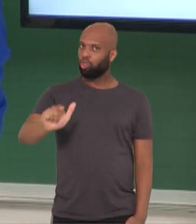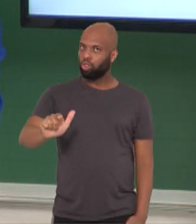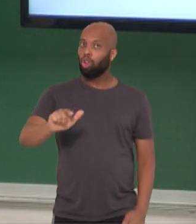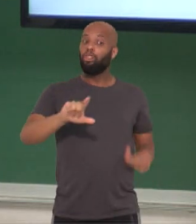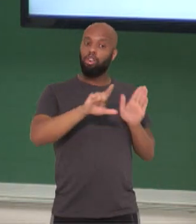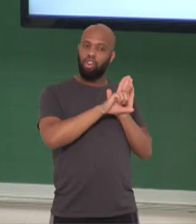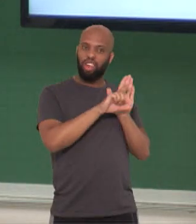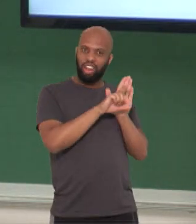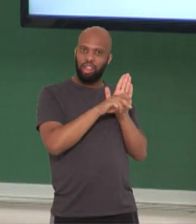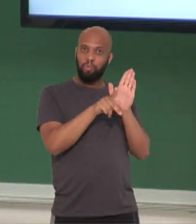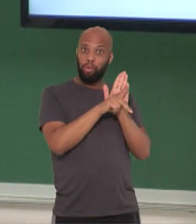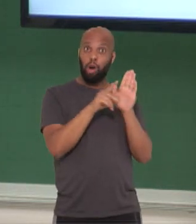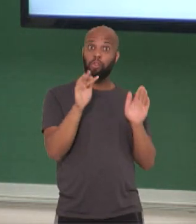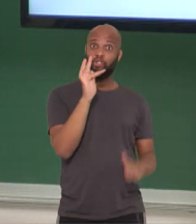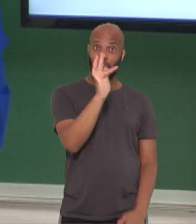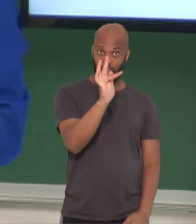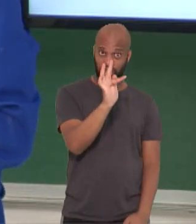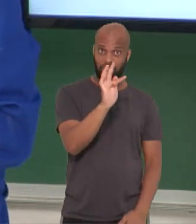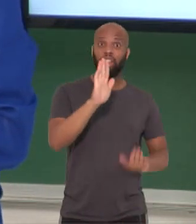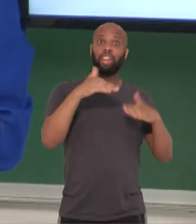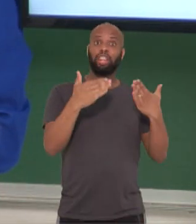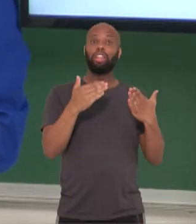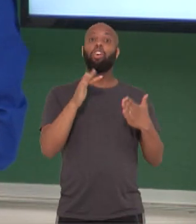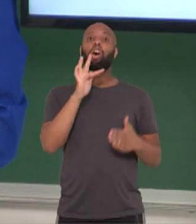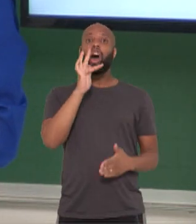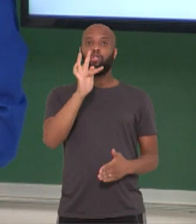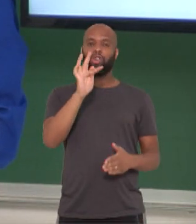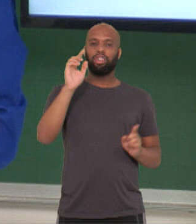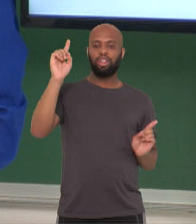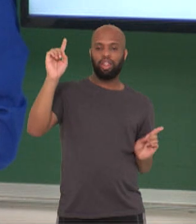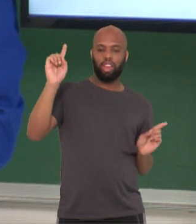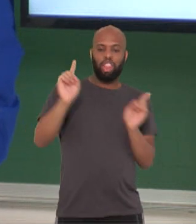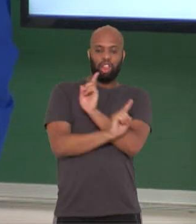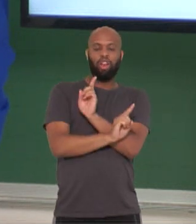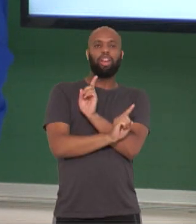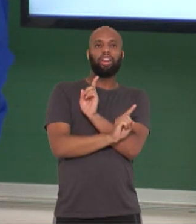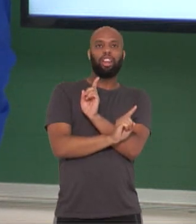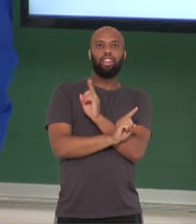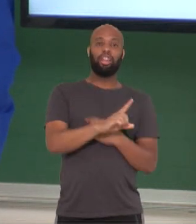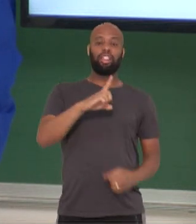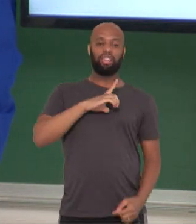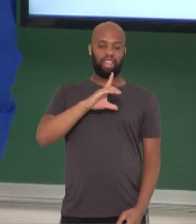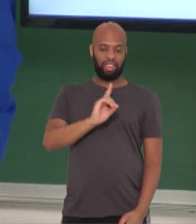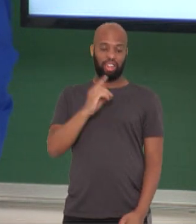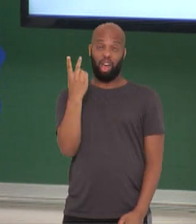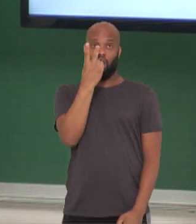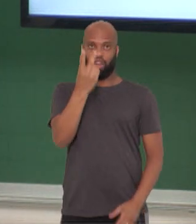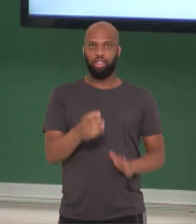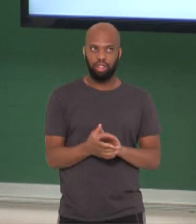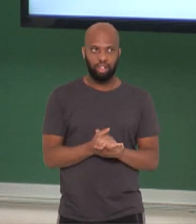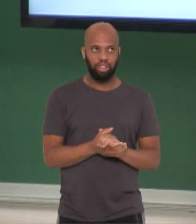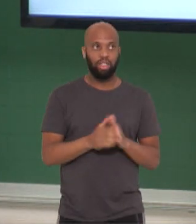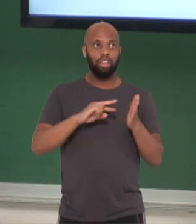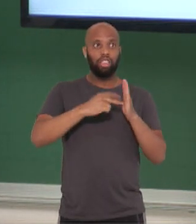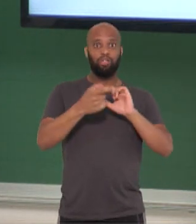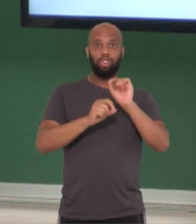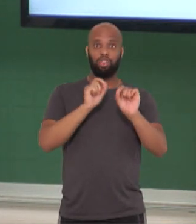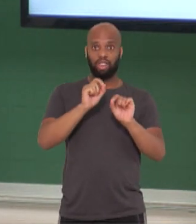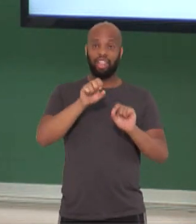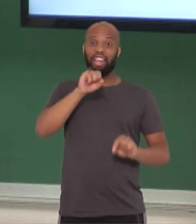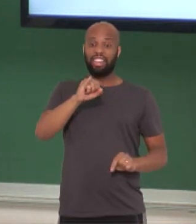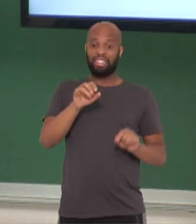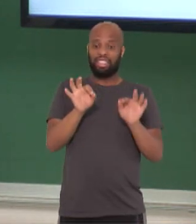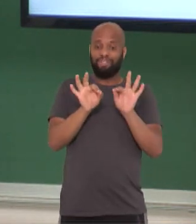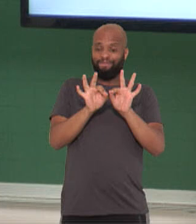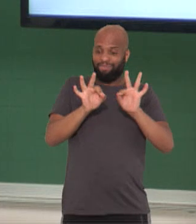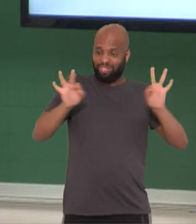de Coulomb, a força é inversamente proporcional ao quadrado da distância. Isso quer dizer que quanto maior a